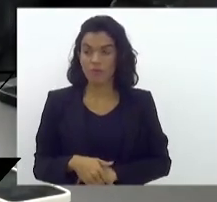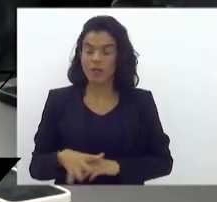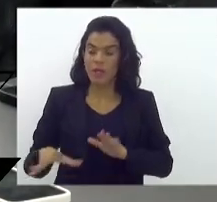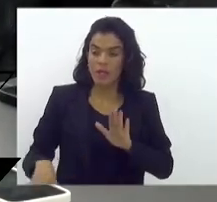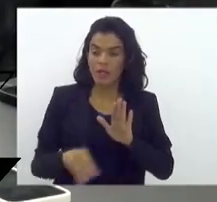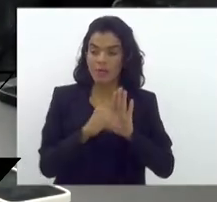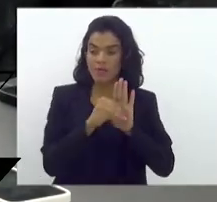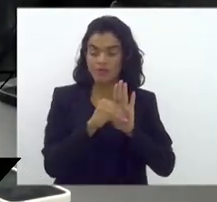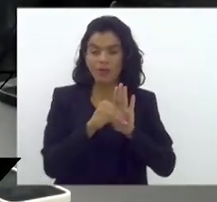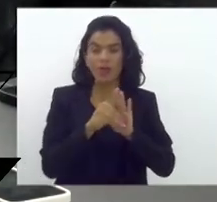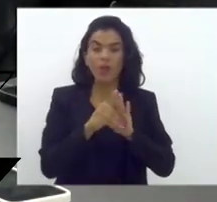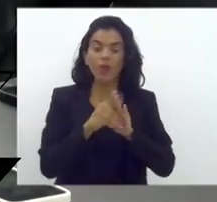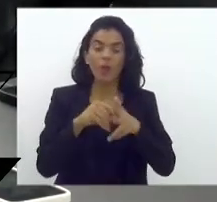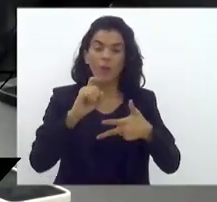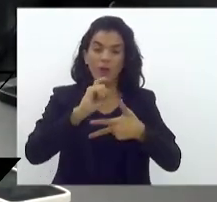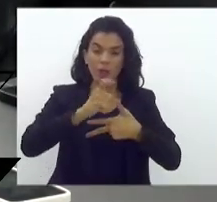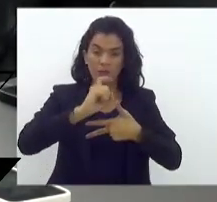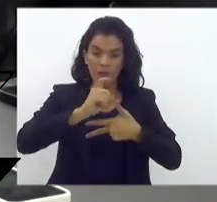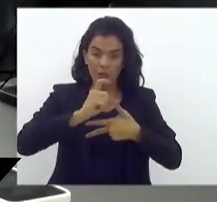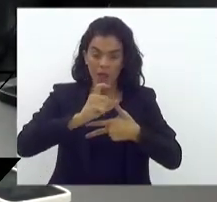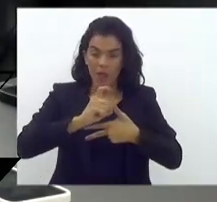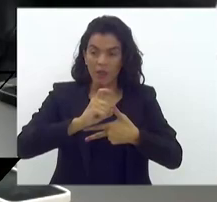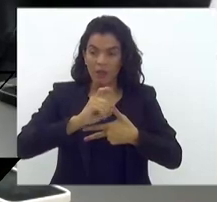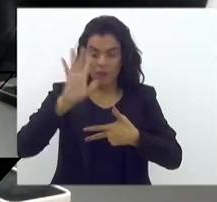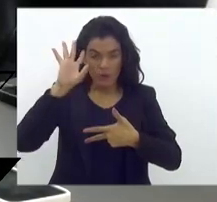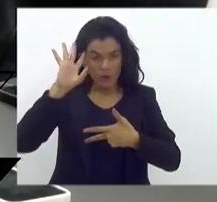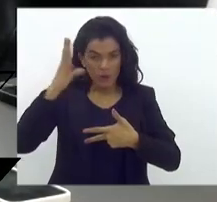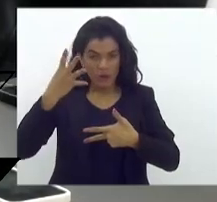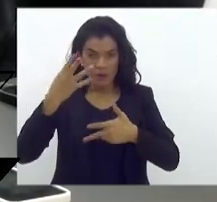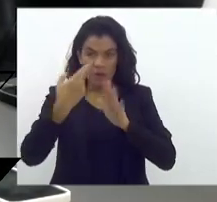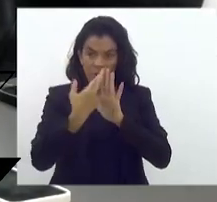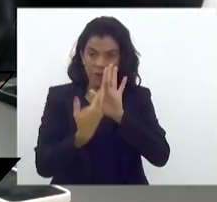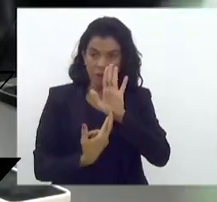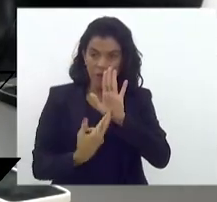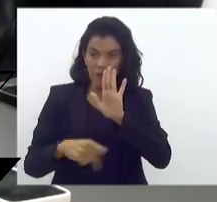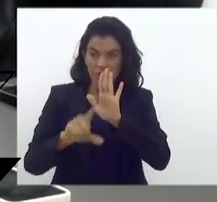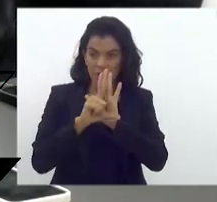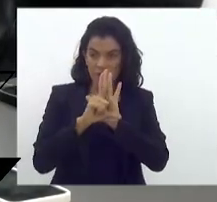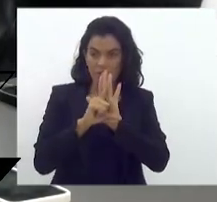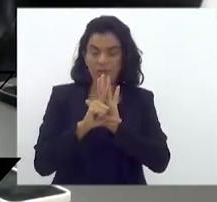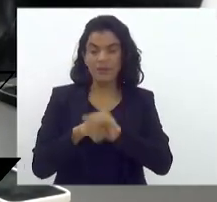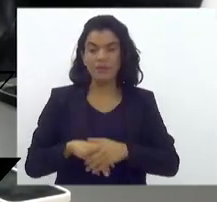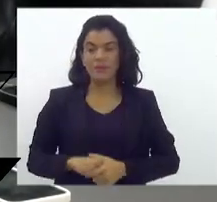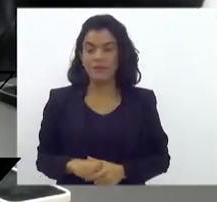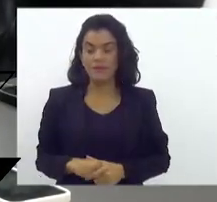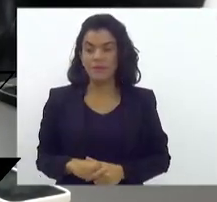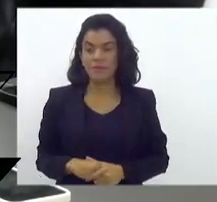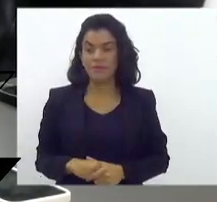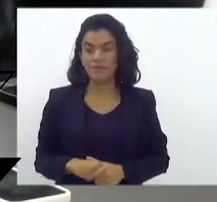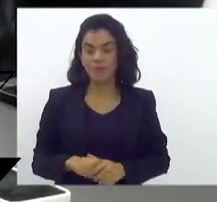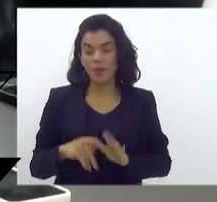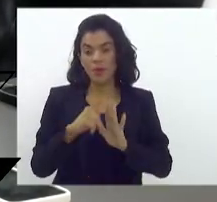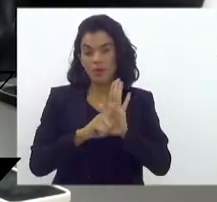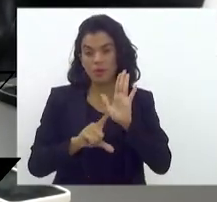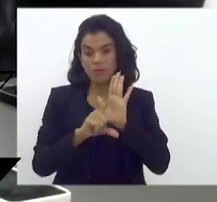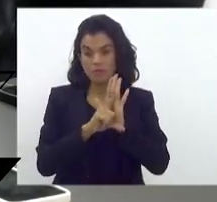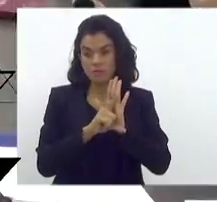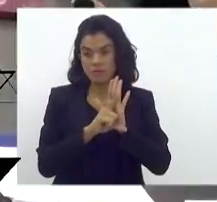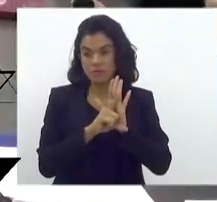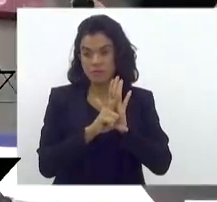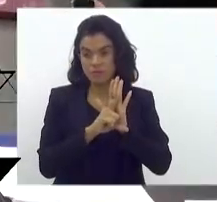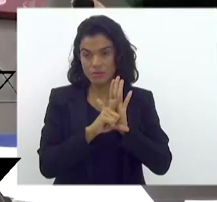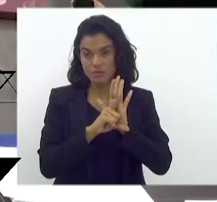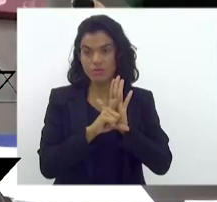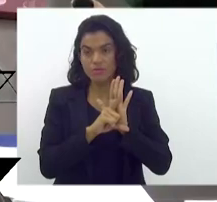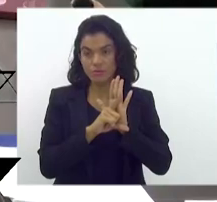acrescenta que o Poder Executivo regulamentará a presente lei. É o que ele acrescenta. Projeto...